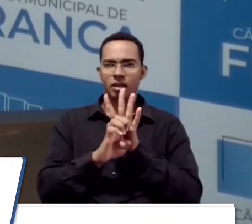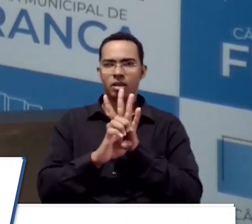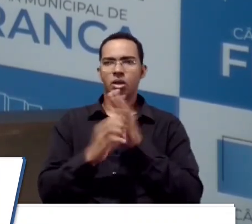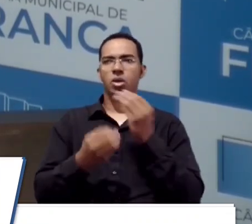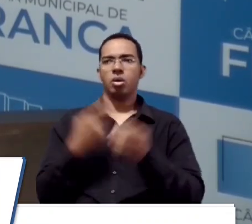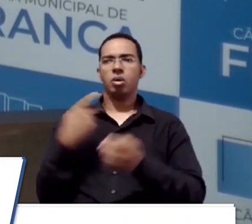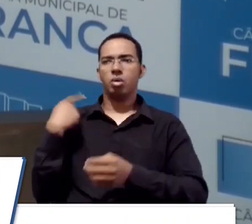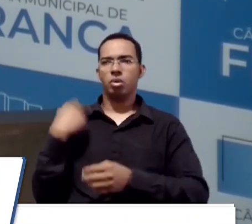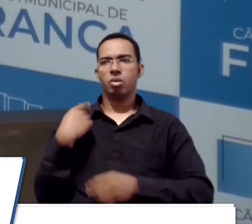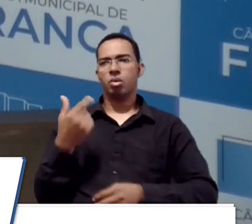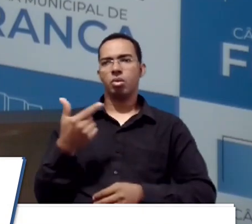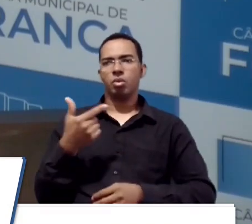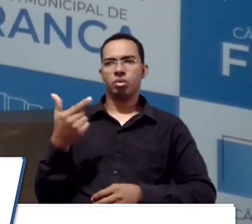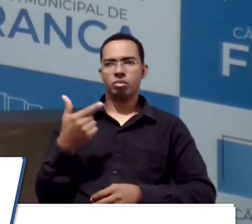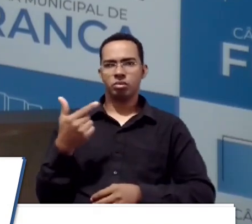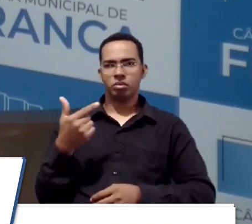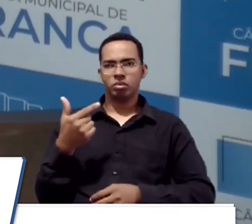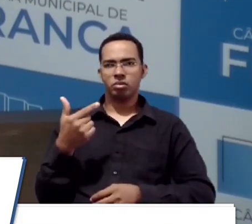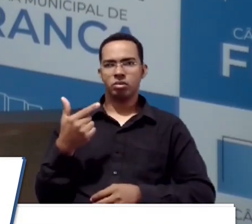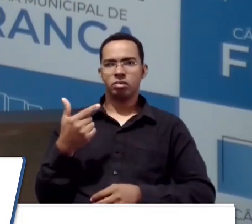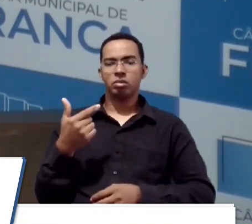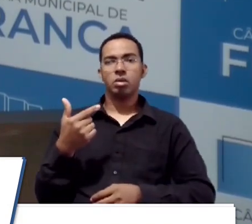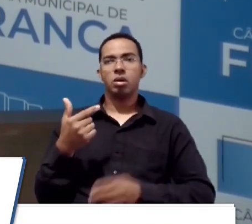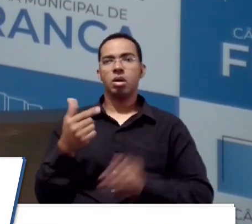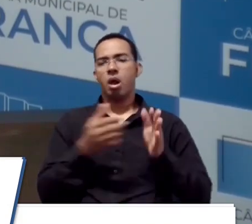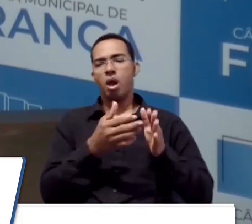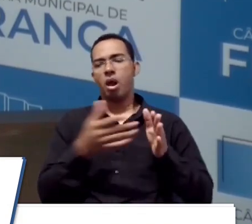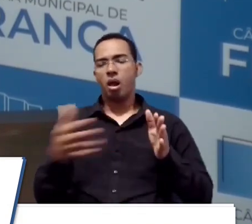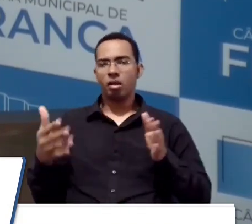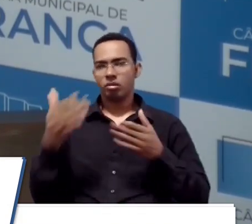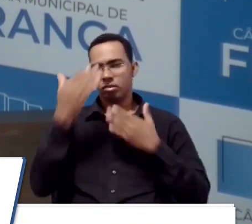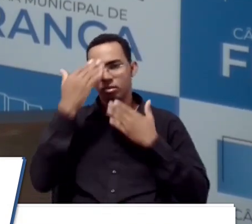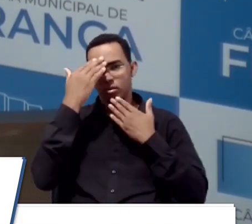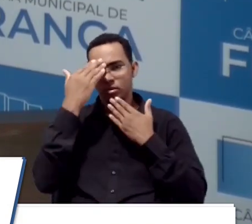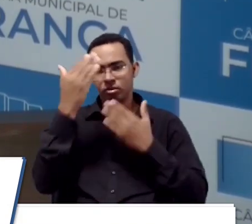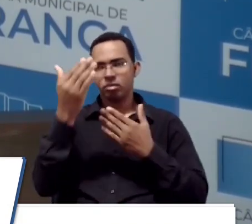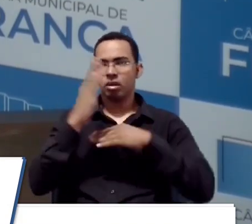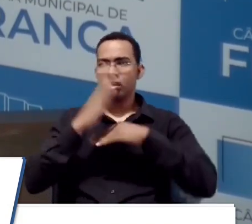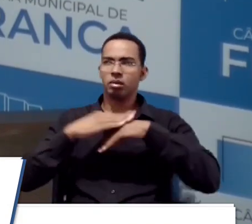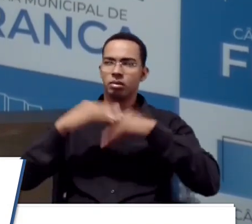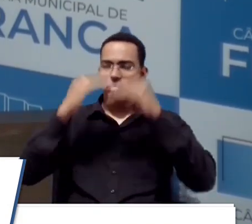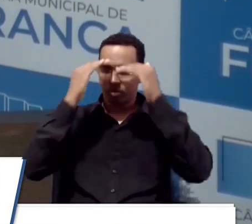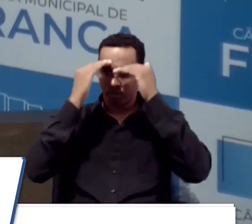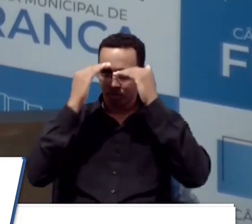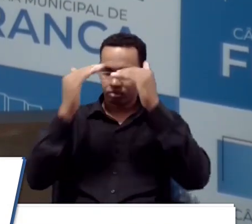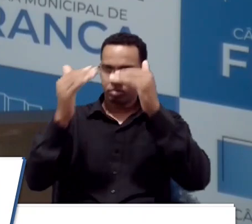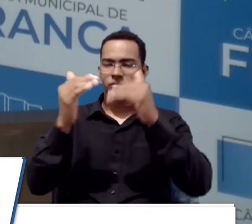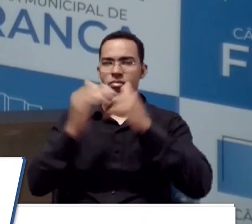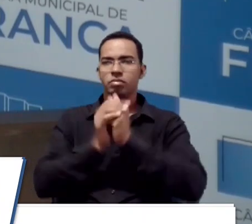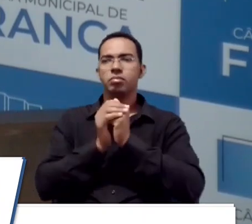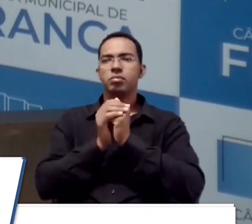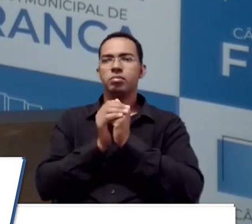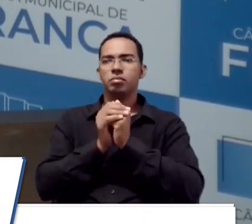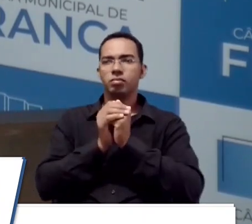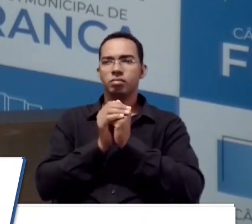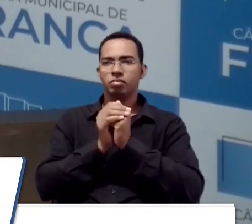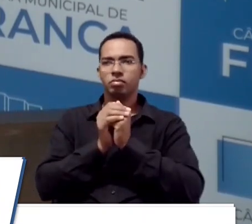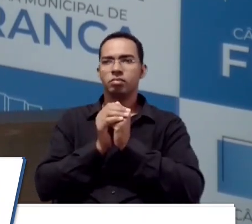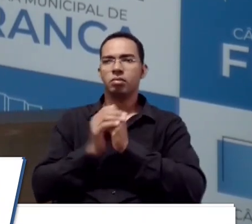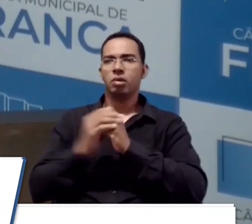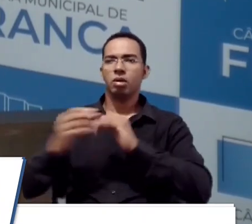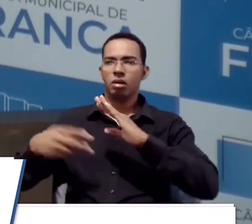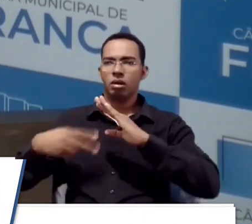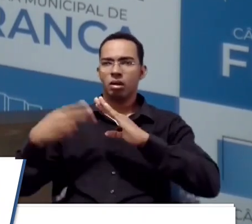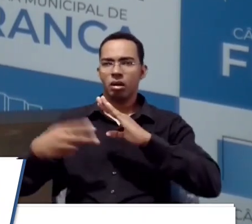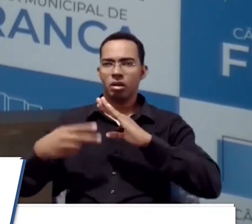22 anos. Então, toda a minha gratidão, todo o meu carinho, todo o respeito. A Câmara, quando